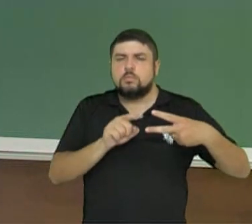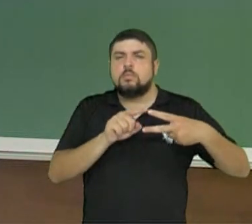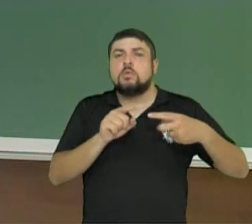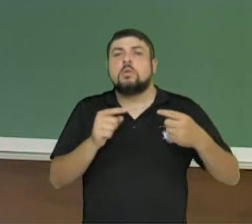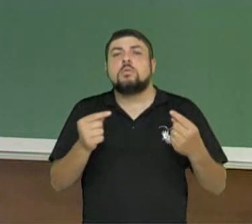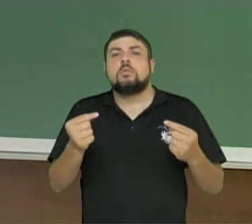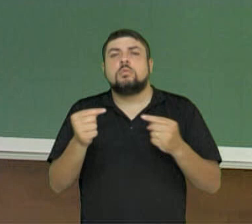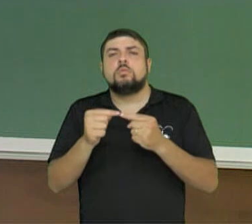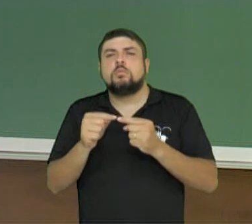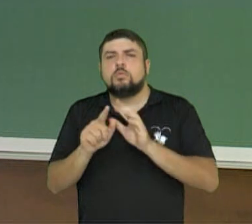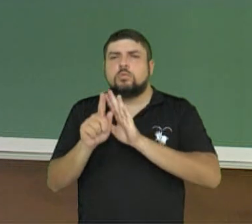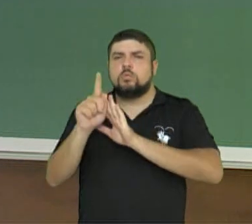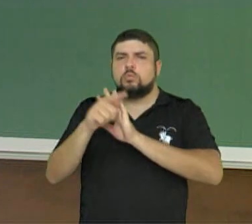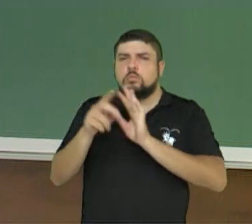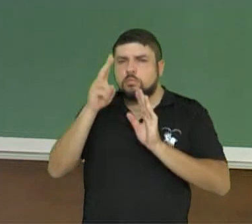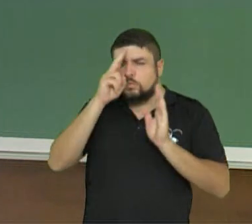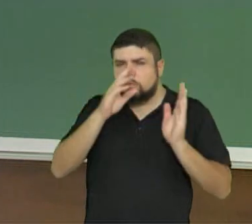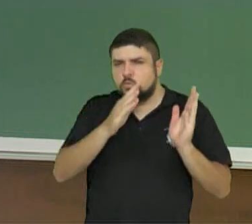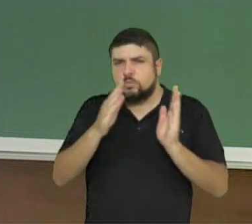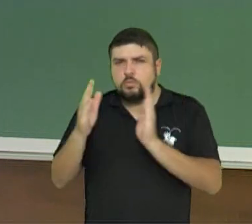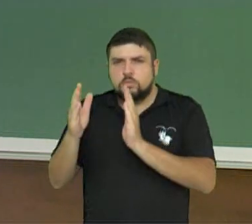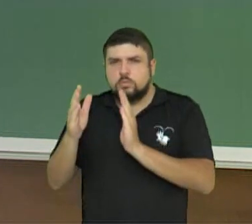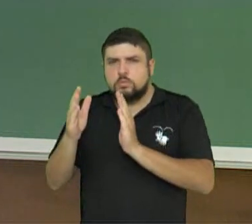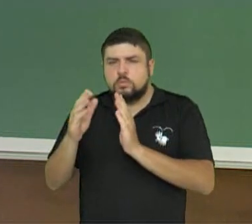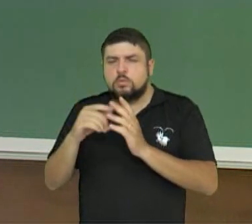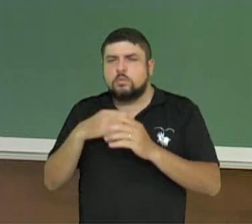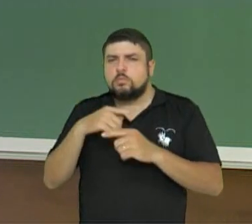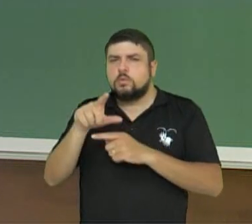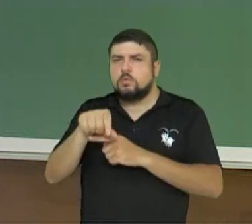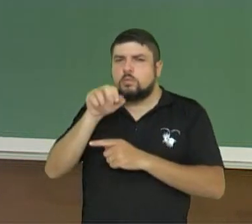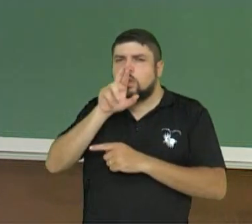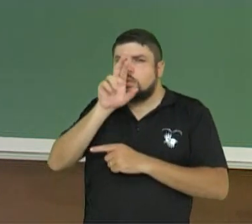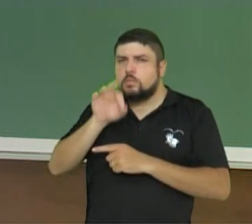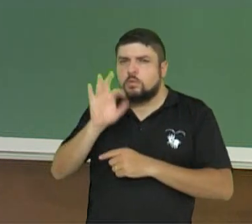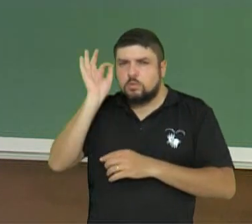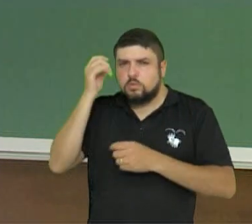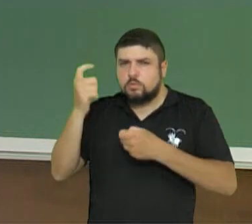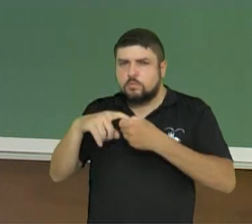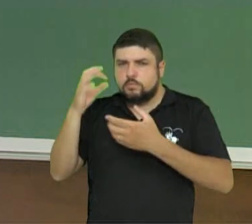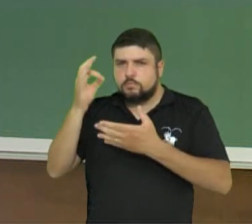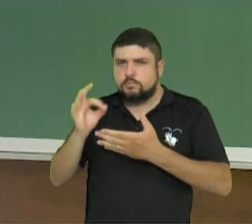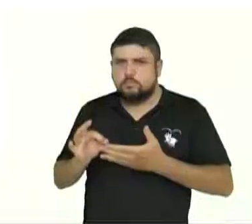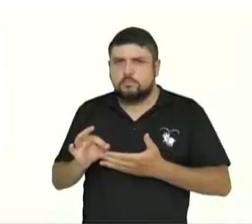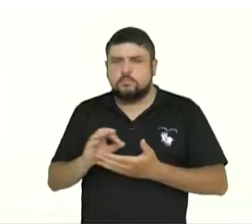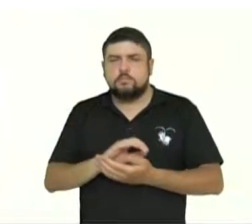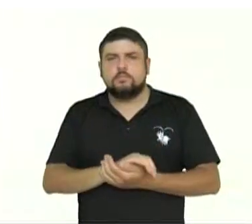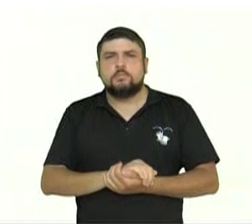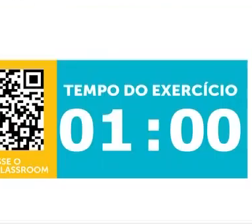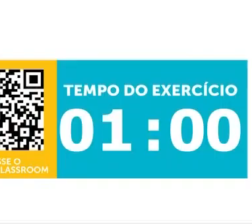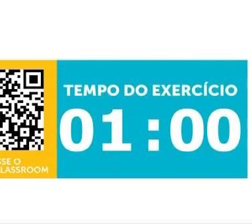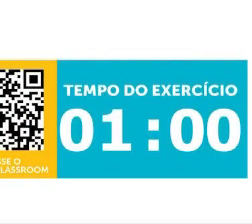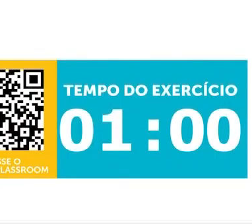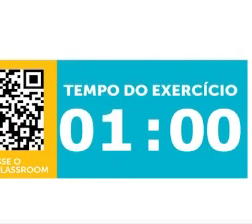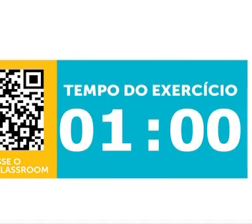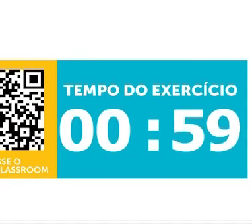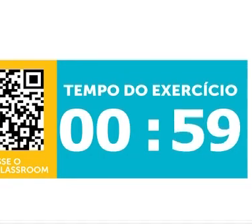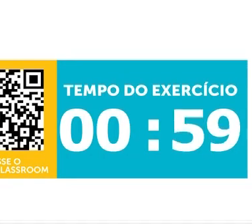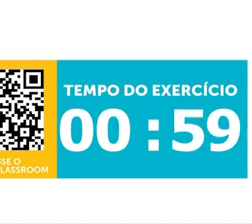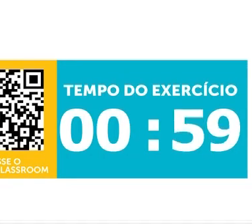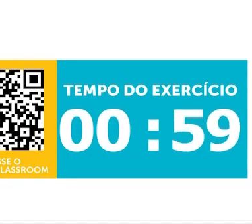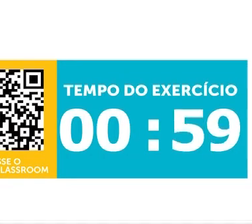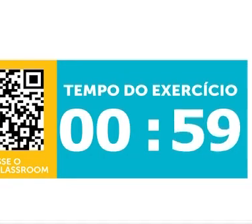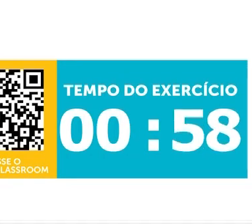né, com o gênero historieta? Marque aí, assinale e daí a gente já volta para corrigir. Bien?